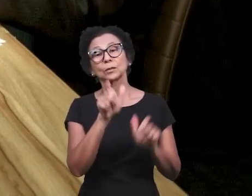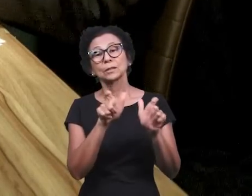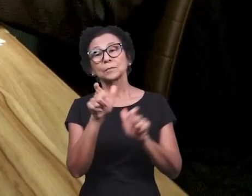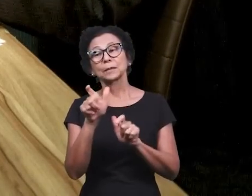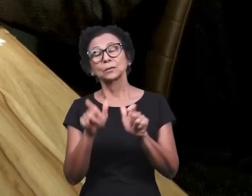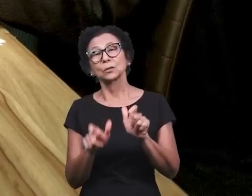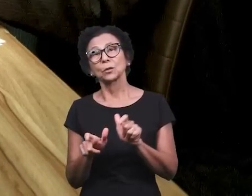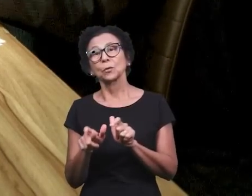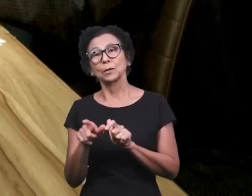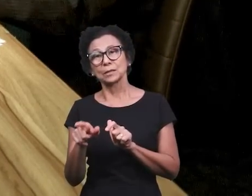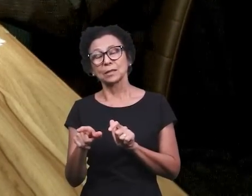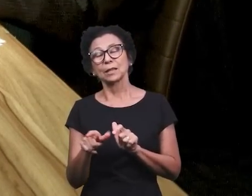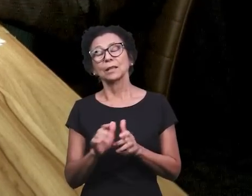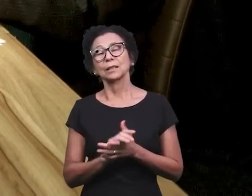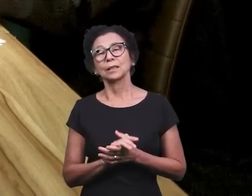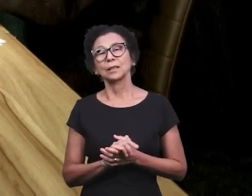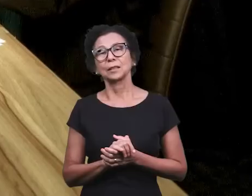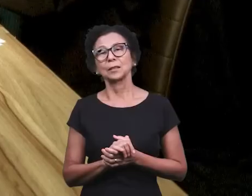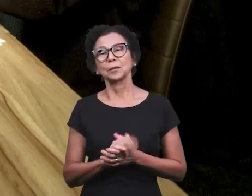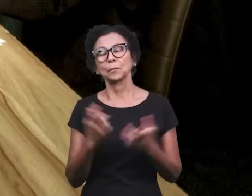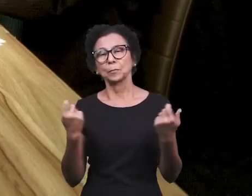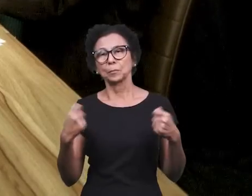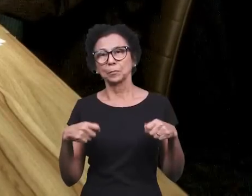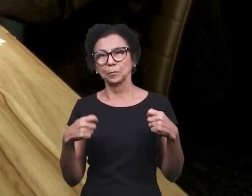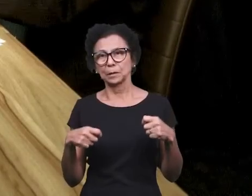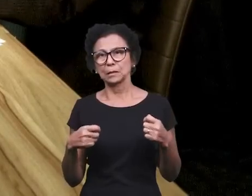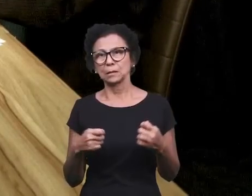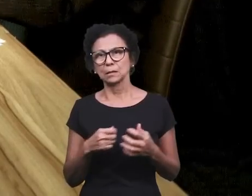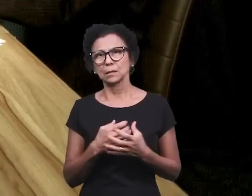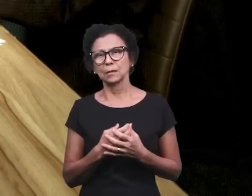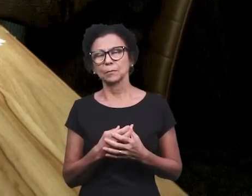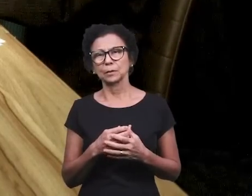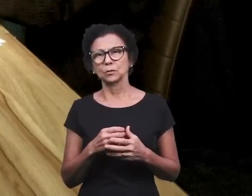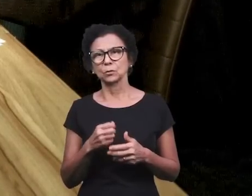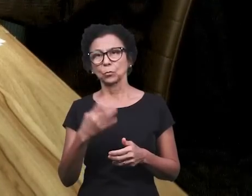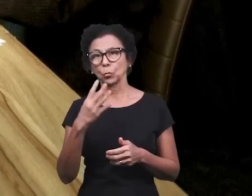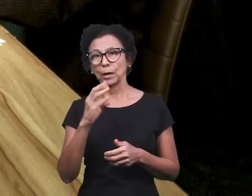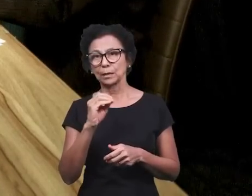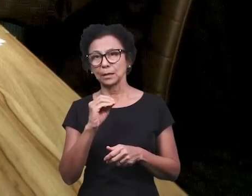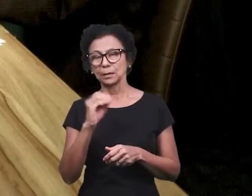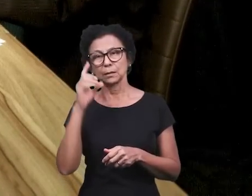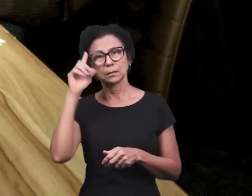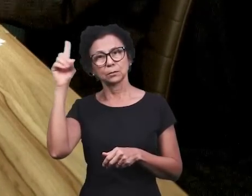precisava de caracterizar, já que eram quase 40 dias de curso, né?